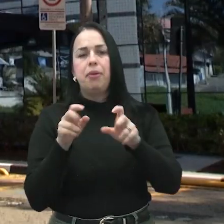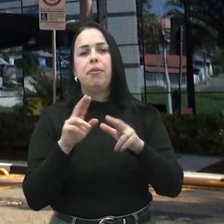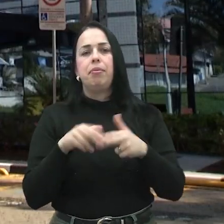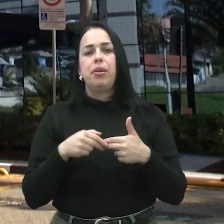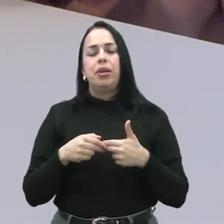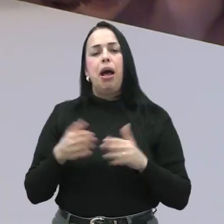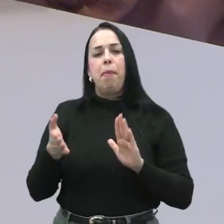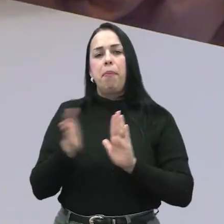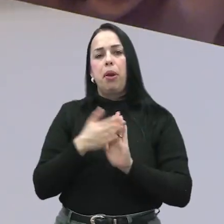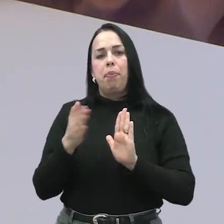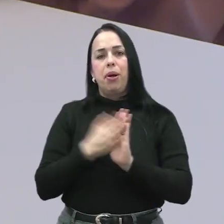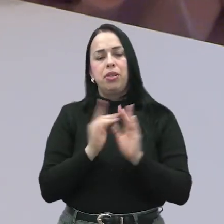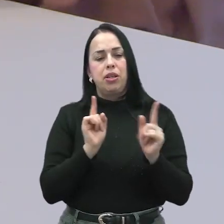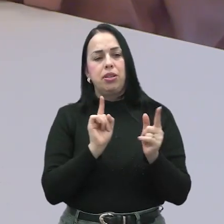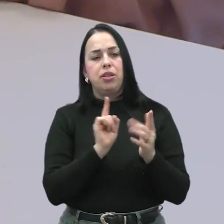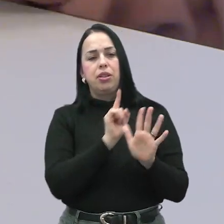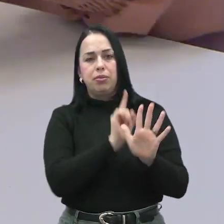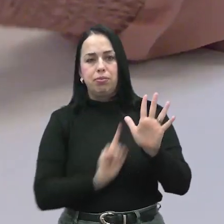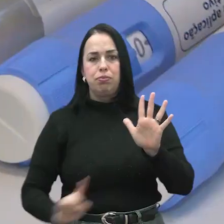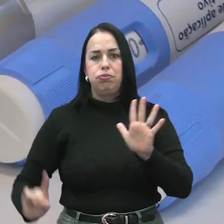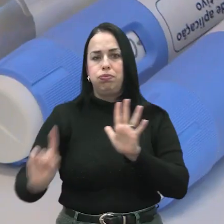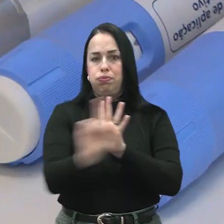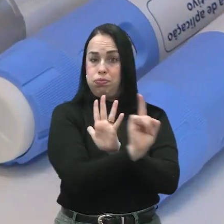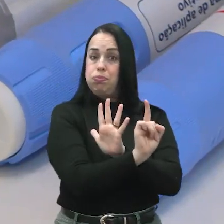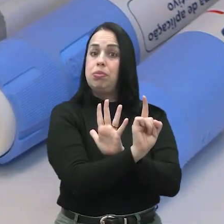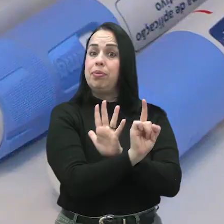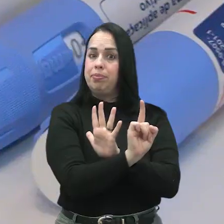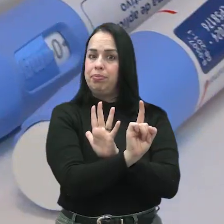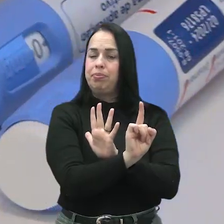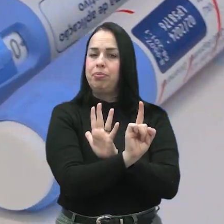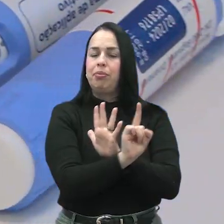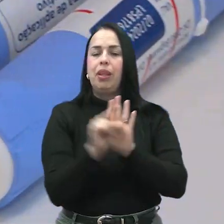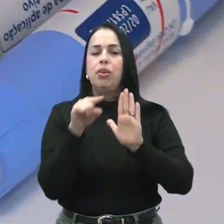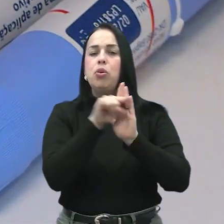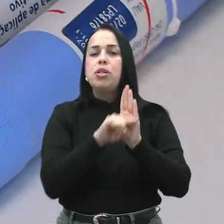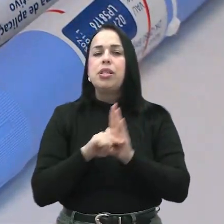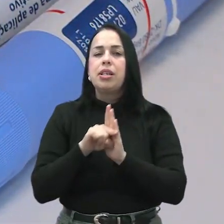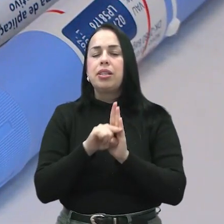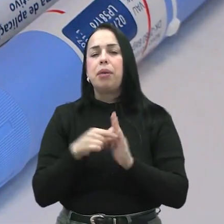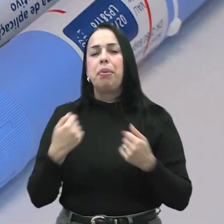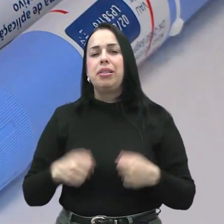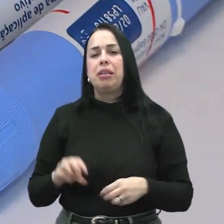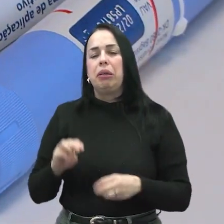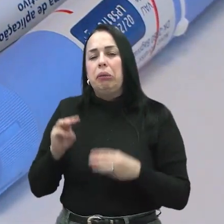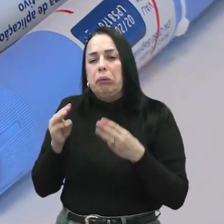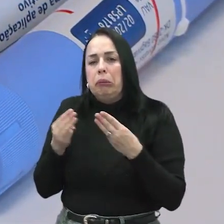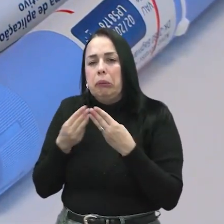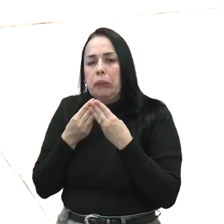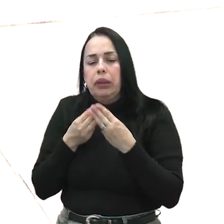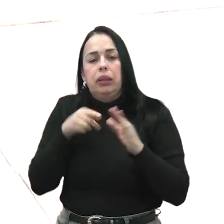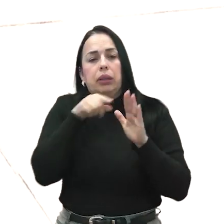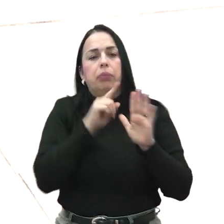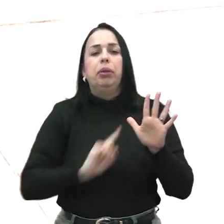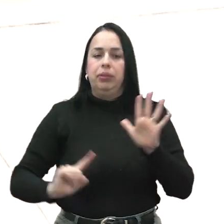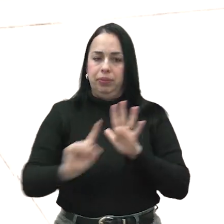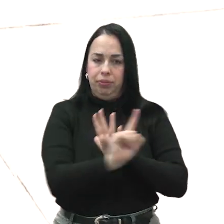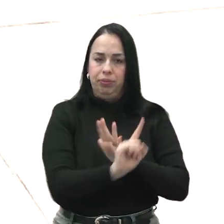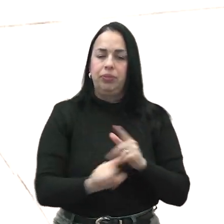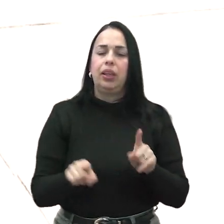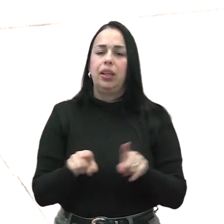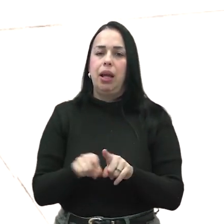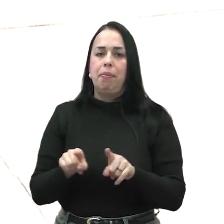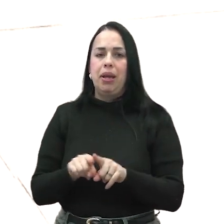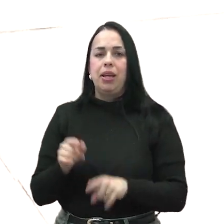aprovadas. As propostas garantem atendimento prioritário para pacientes diabéticos em exames que exigem jejum total, a criação